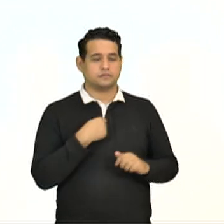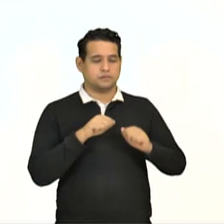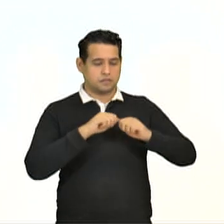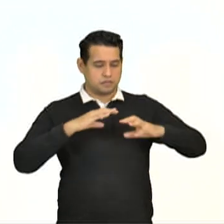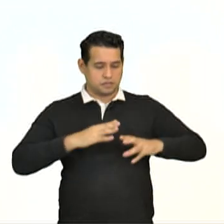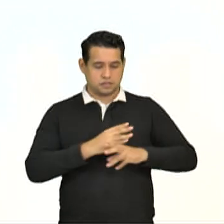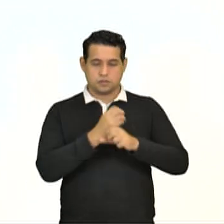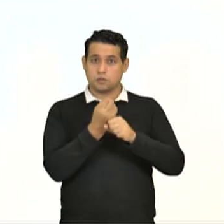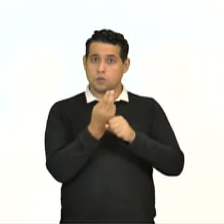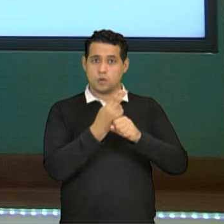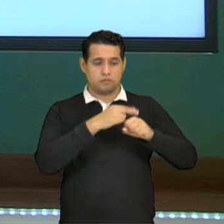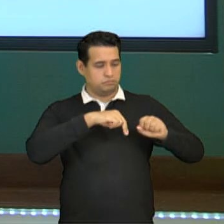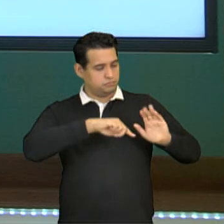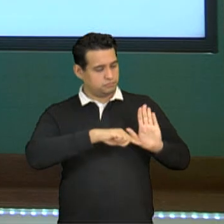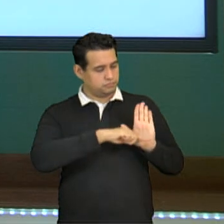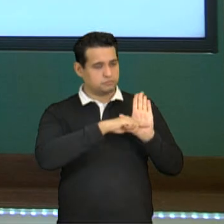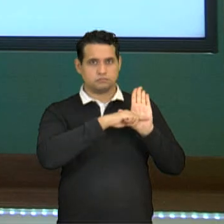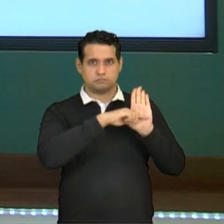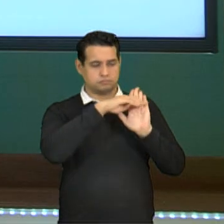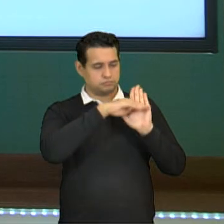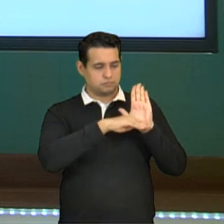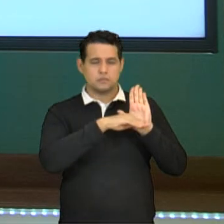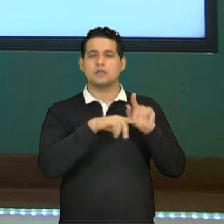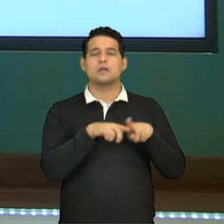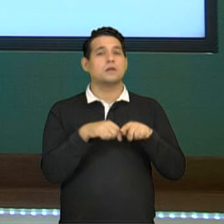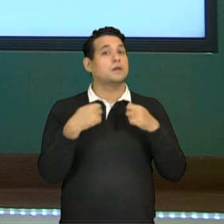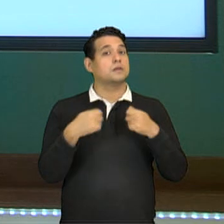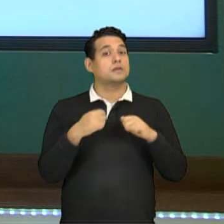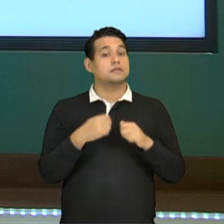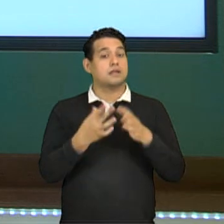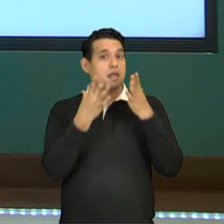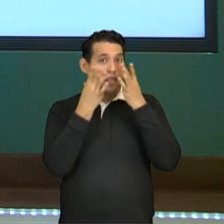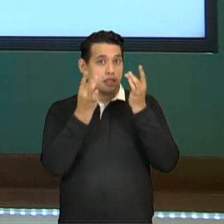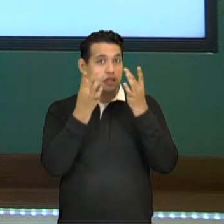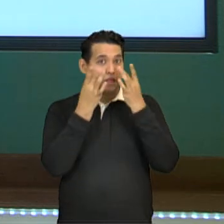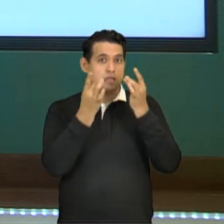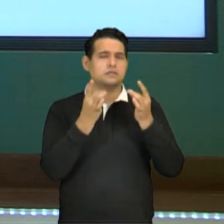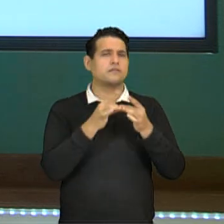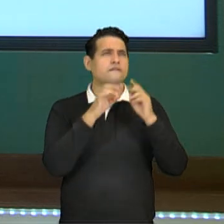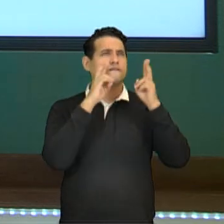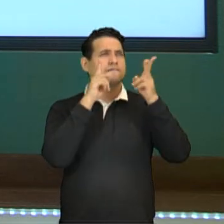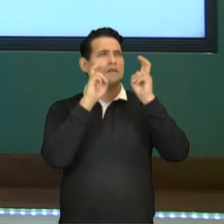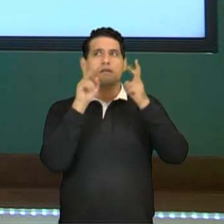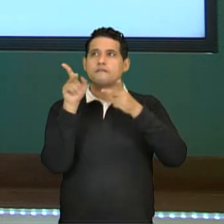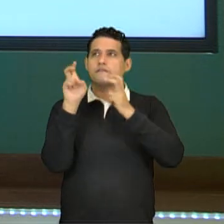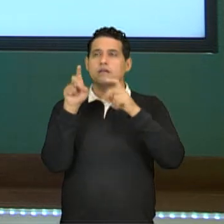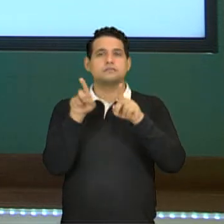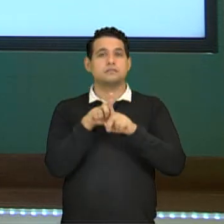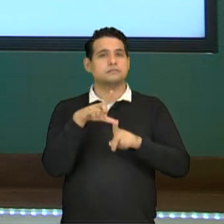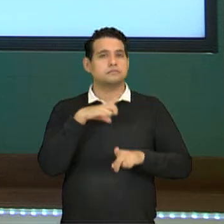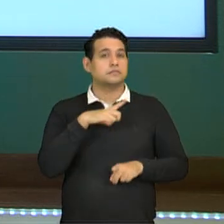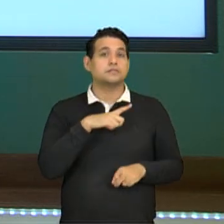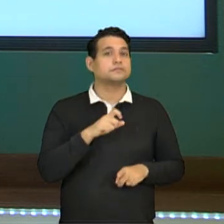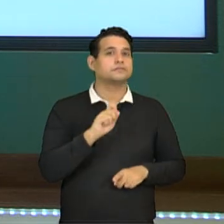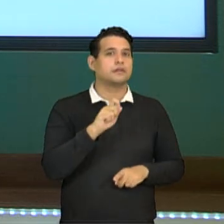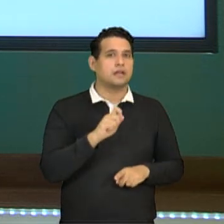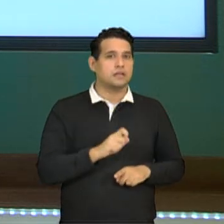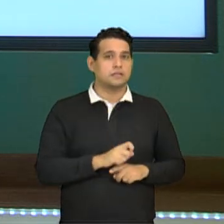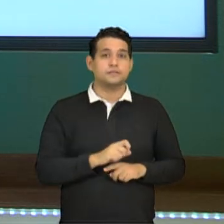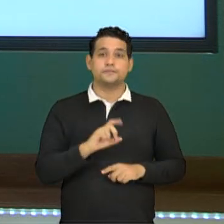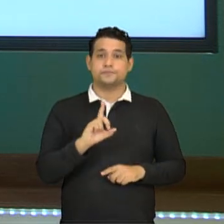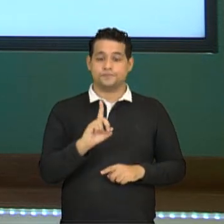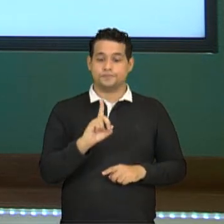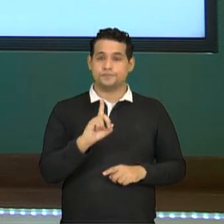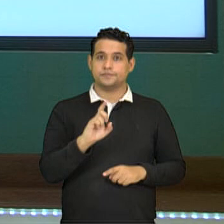a subtração de frações, nós temos que cuidar com essas frações e verificar se elas têm ou não o mesmo